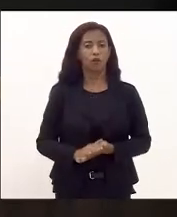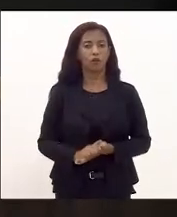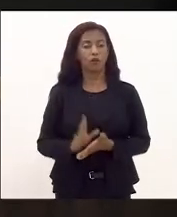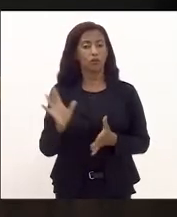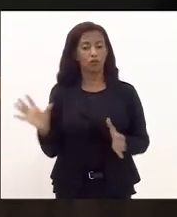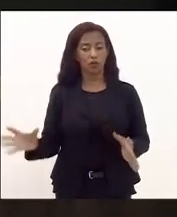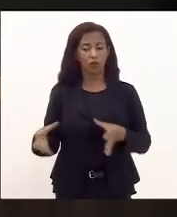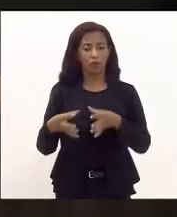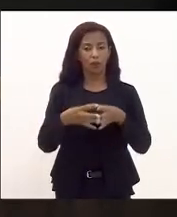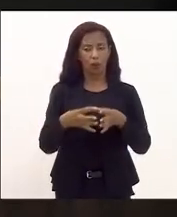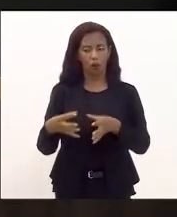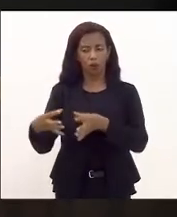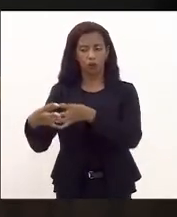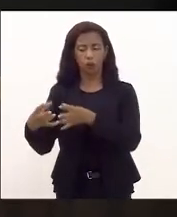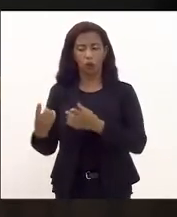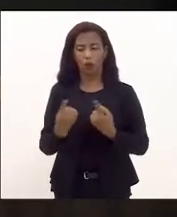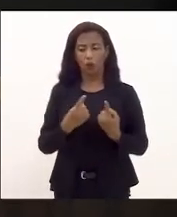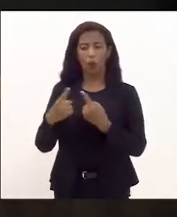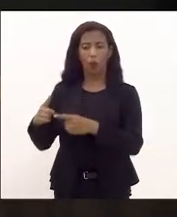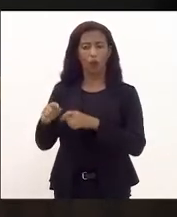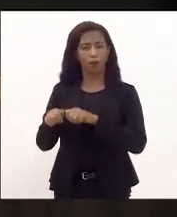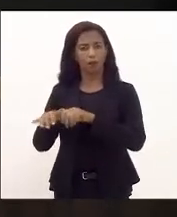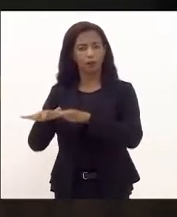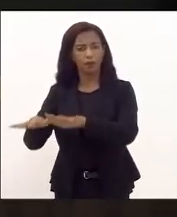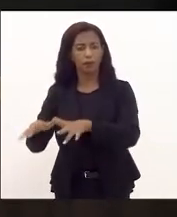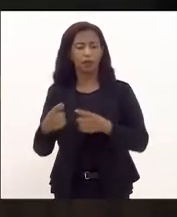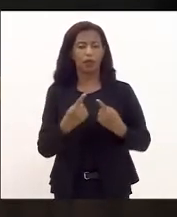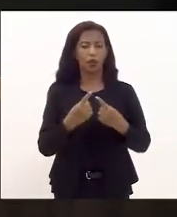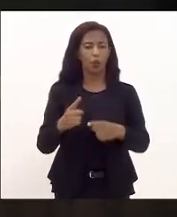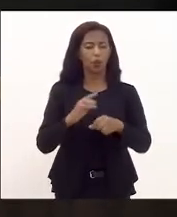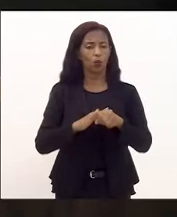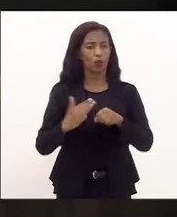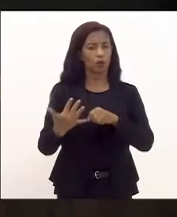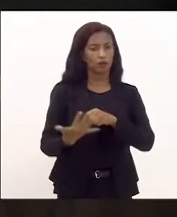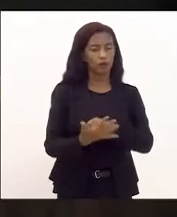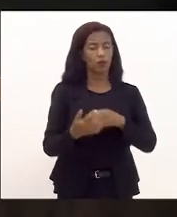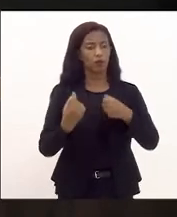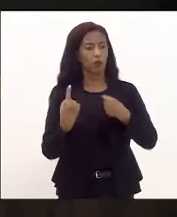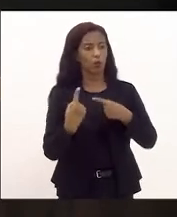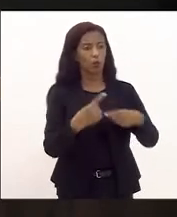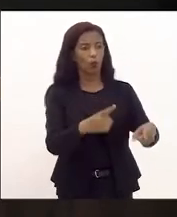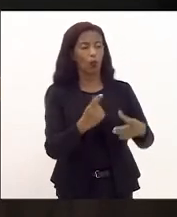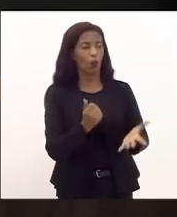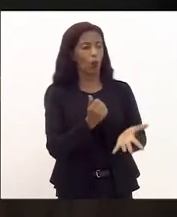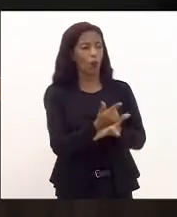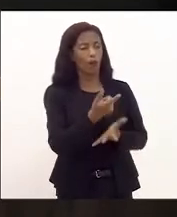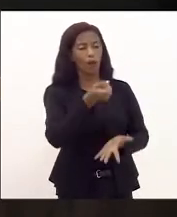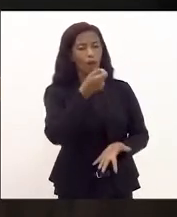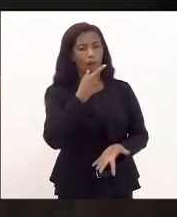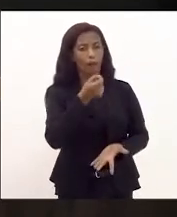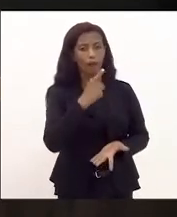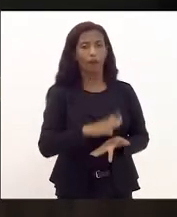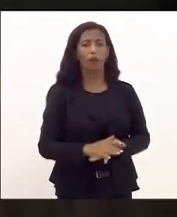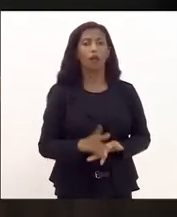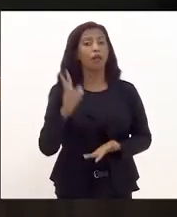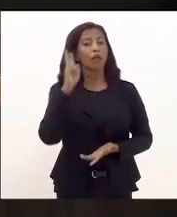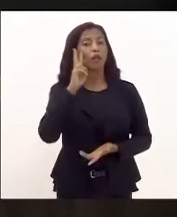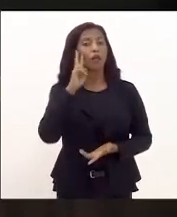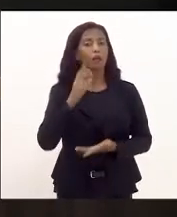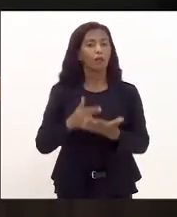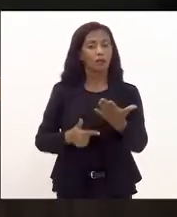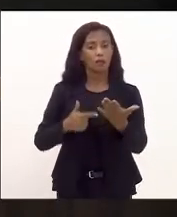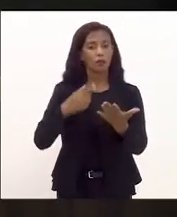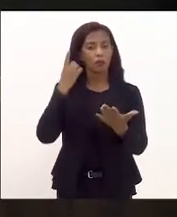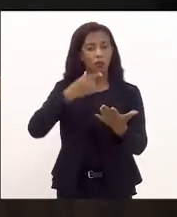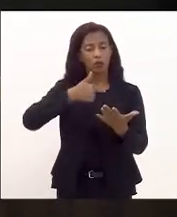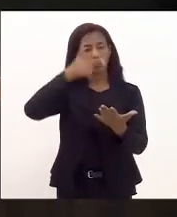bloco. Quando se vai combater uma pandemia, quando se vai combater um coronavírus, quando vai se fazer compra de medicamentos, lembrado pelo deputado